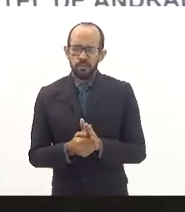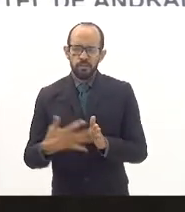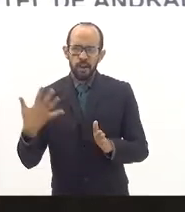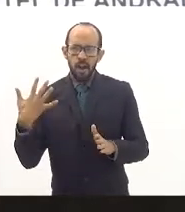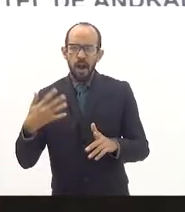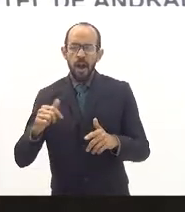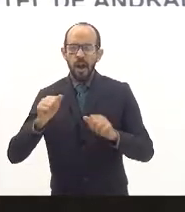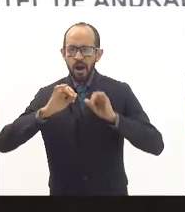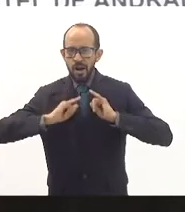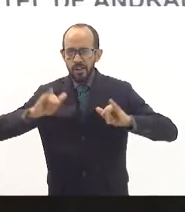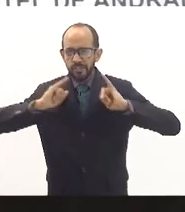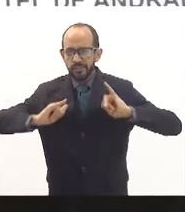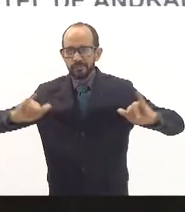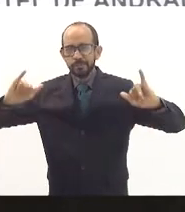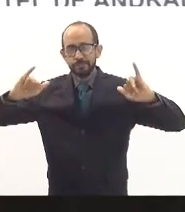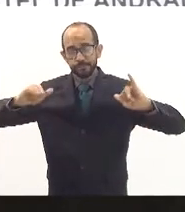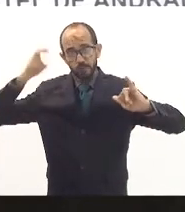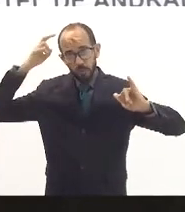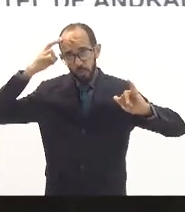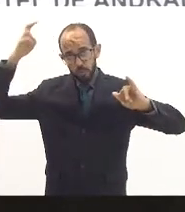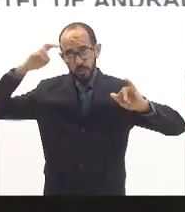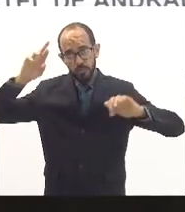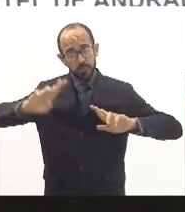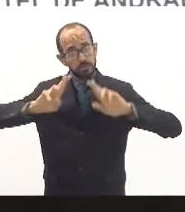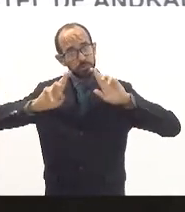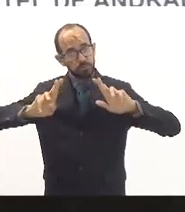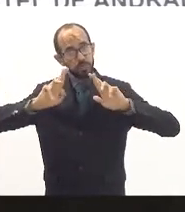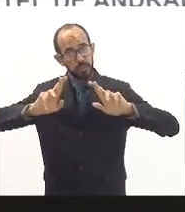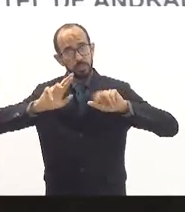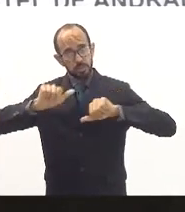de grandes esperanças em mudanças